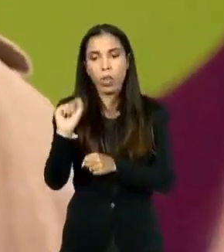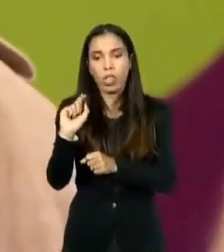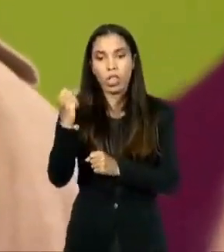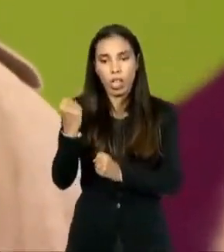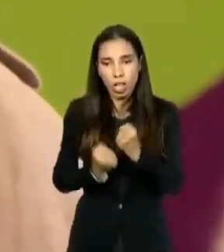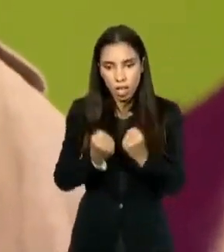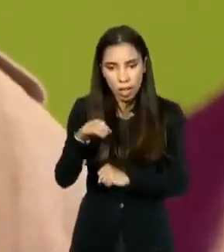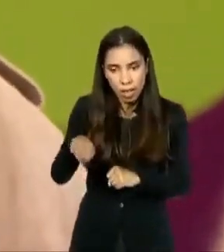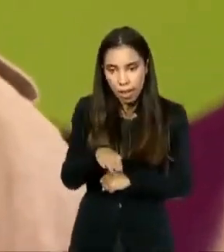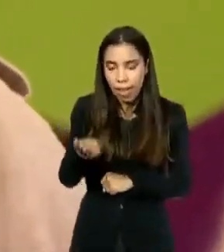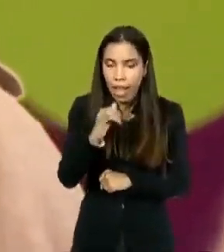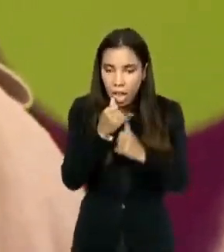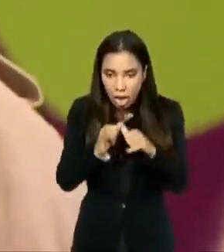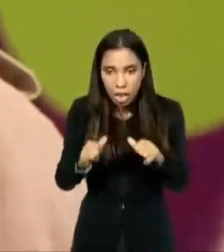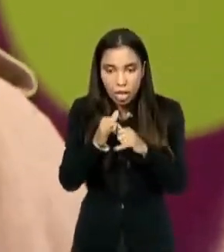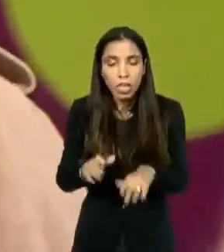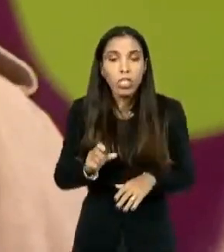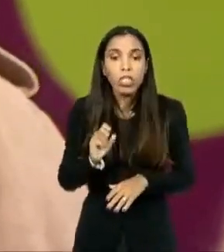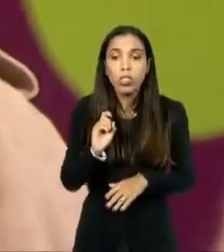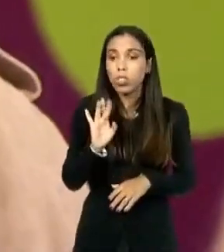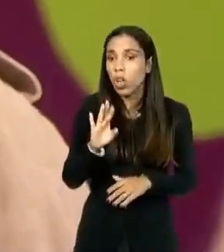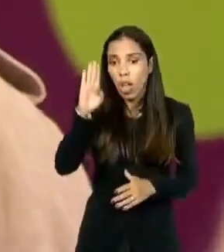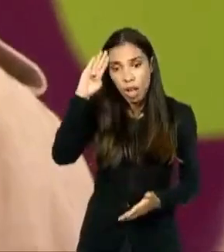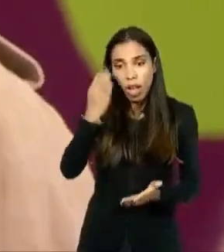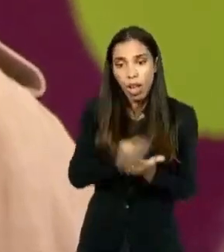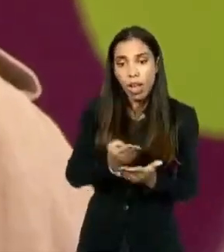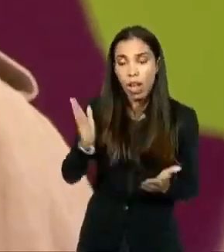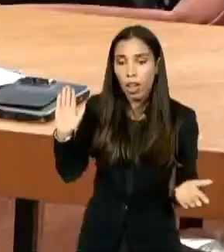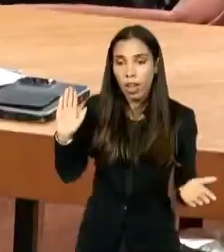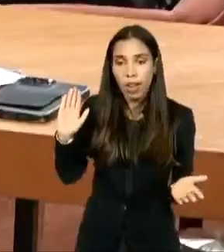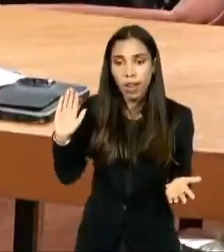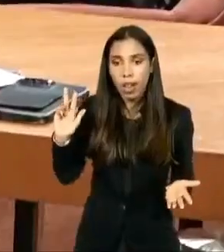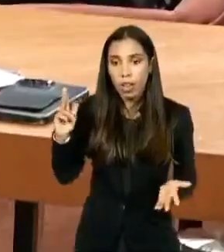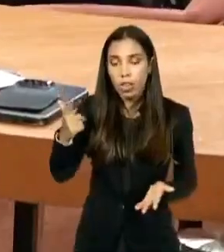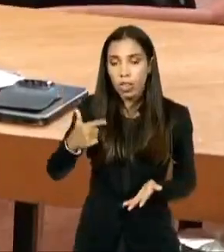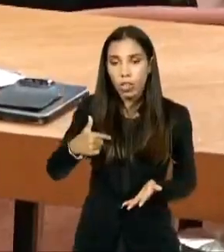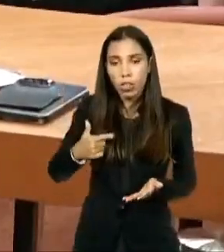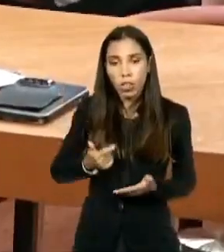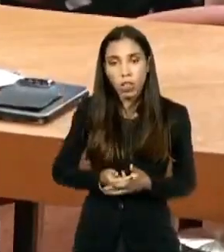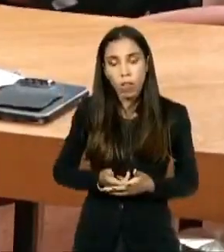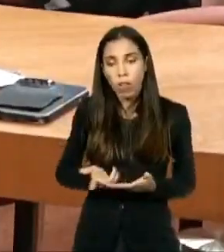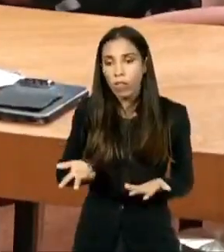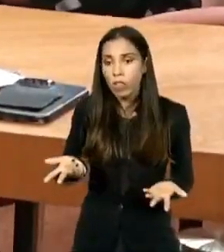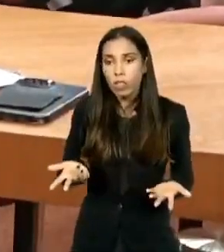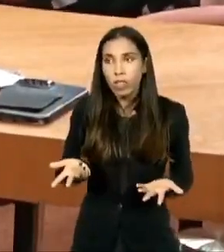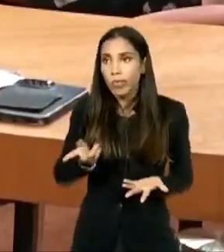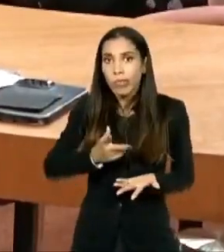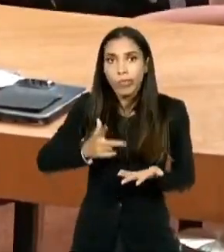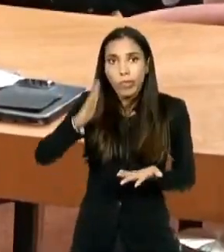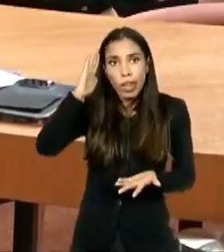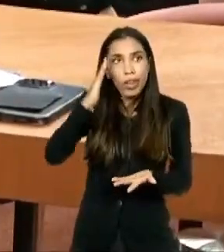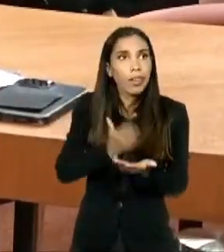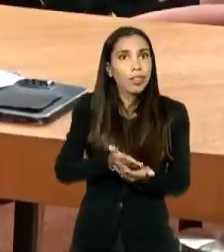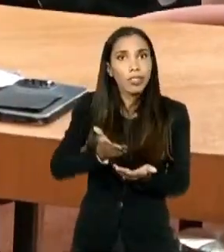gente vai caminhar para o precipício dançando. Né? Na verdade, né, Moacir, você está falando, é